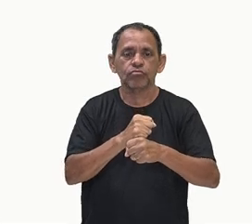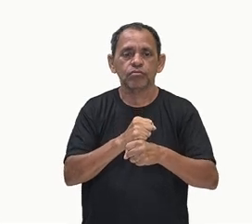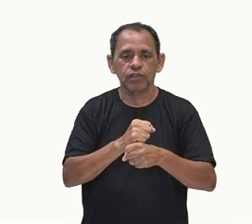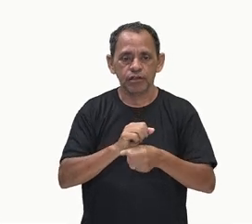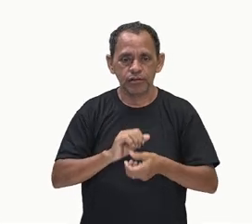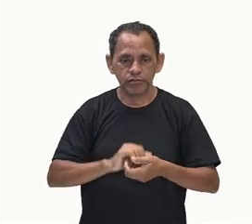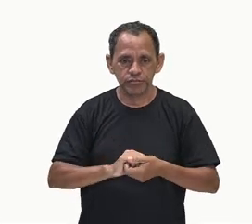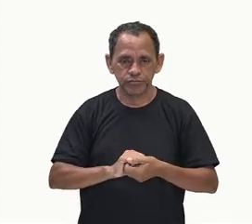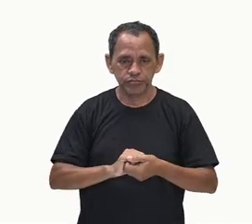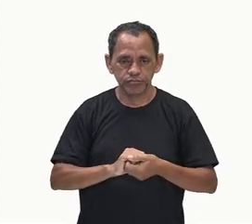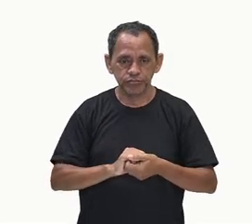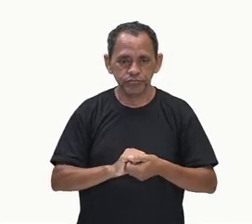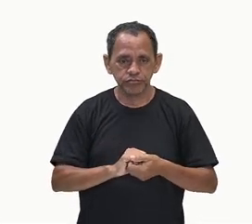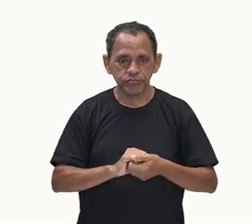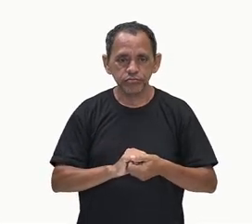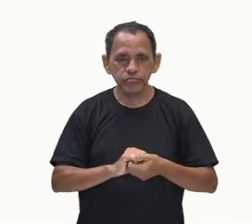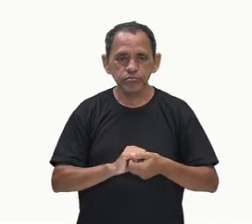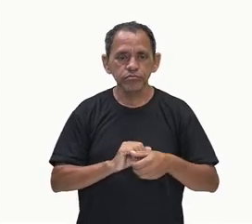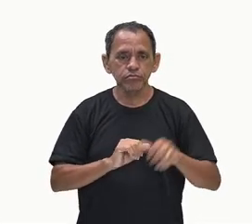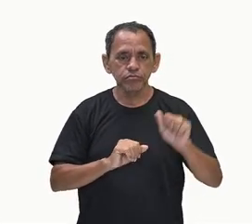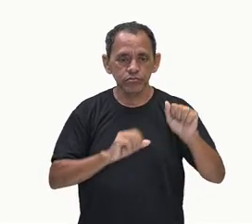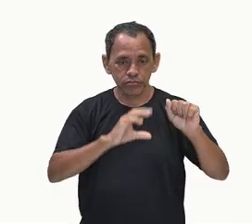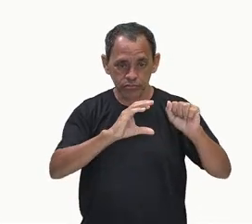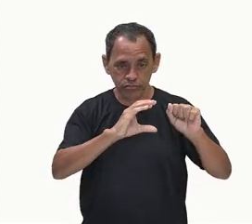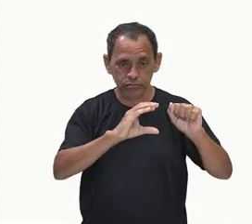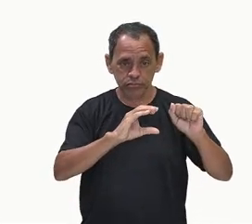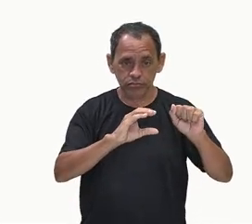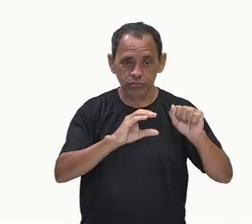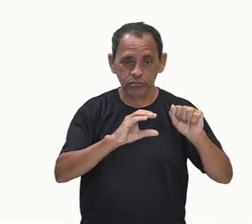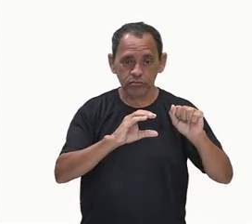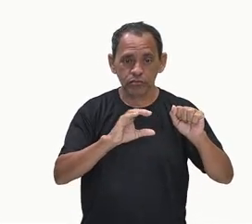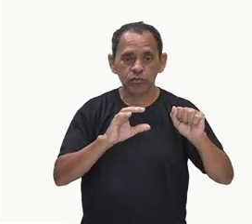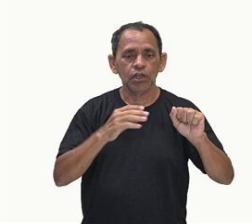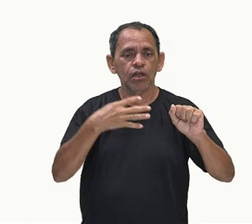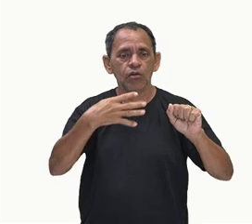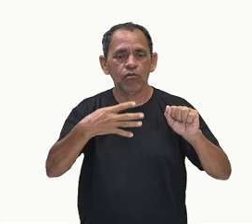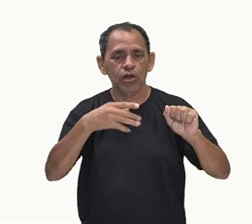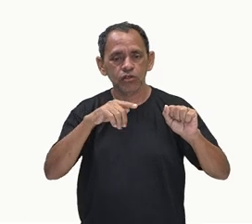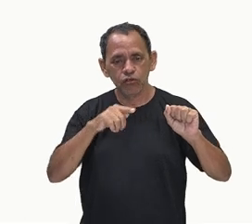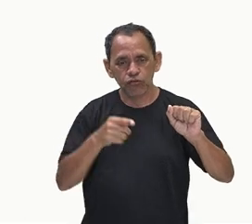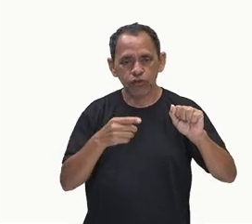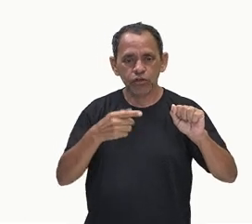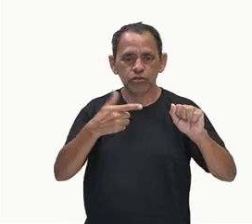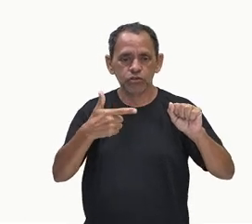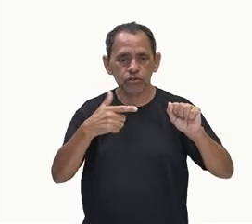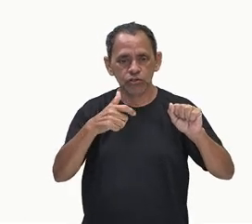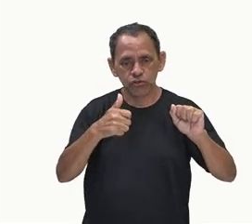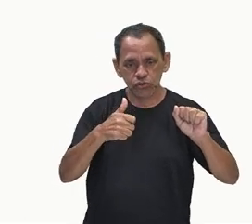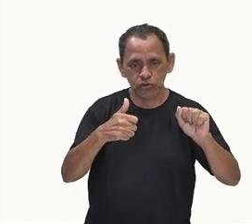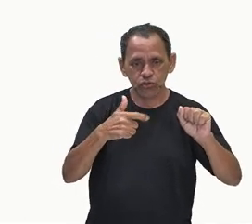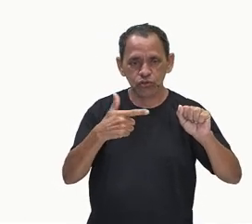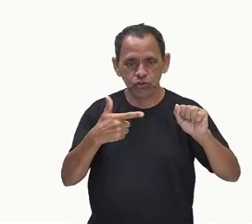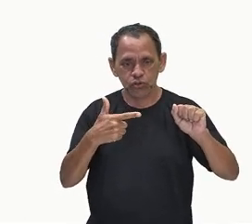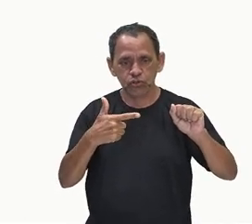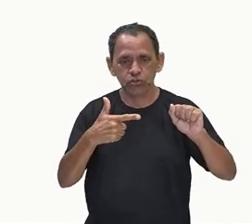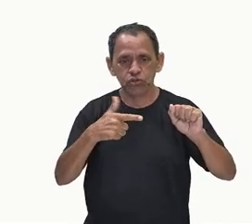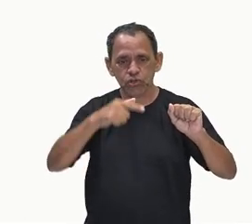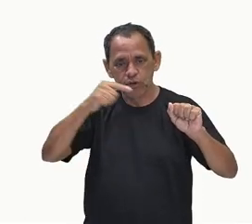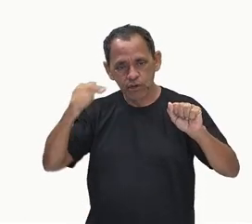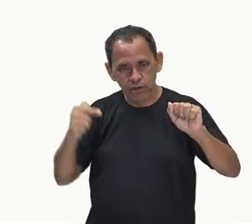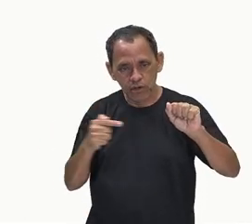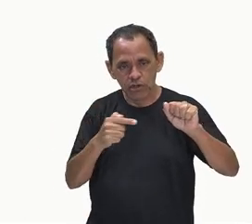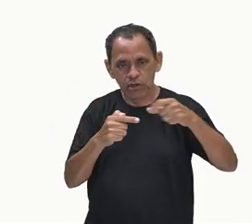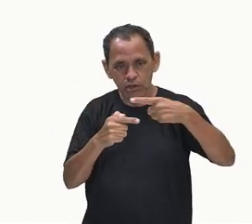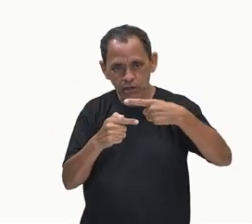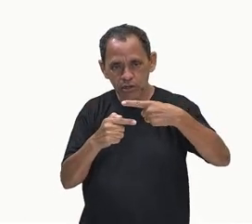X 0,78 é ig a 4,212 e esse 0,72 que estava